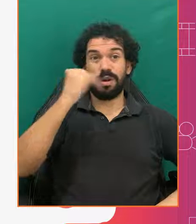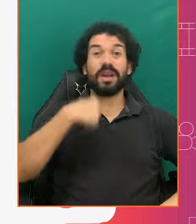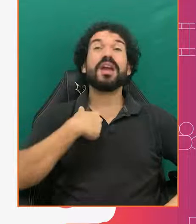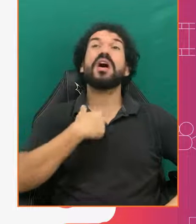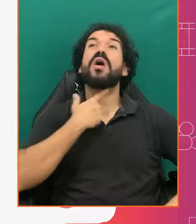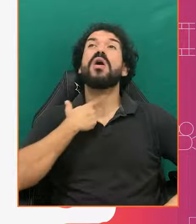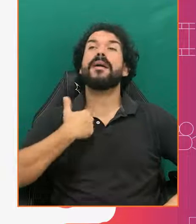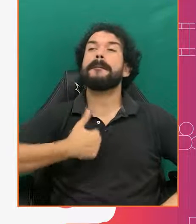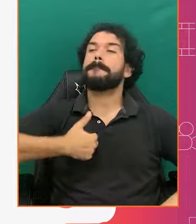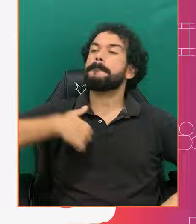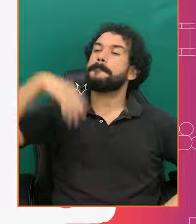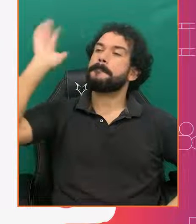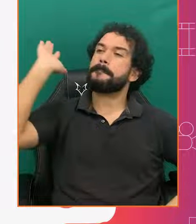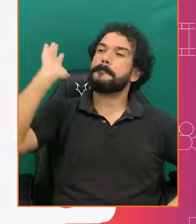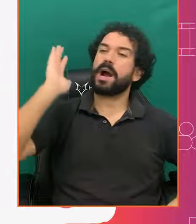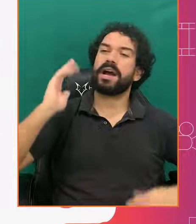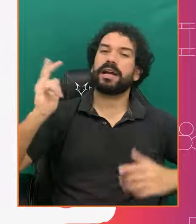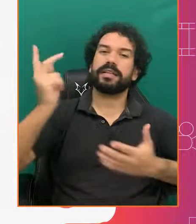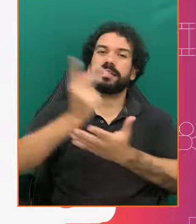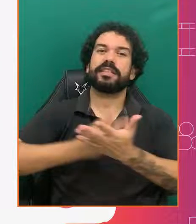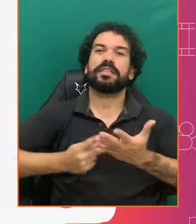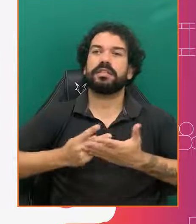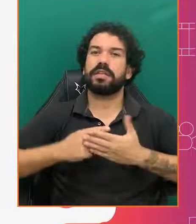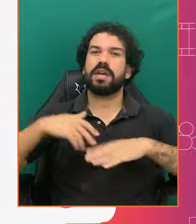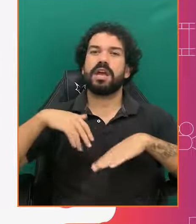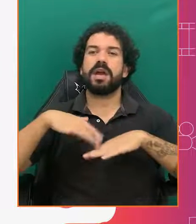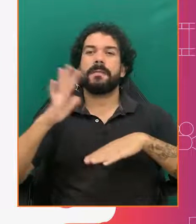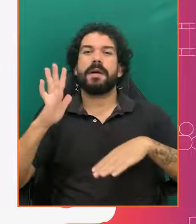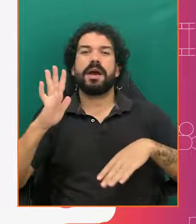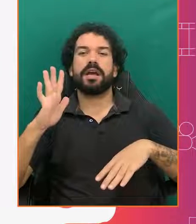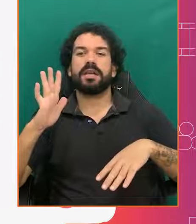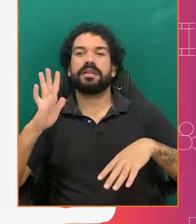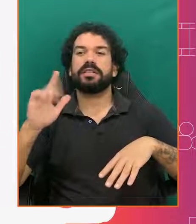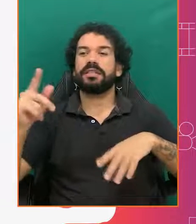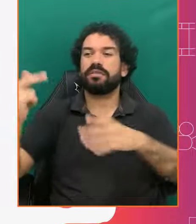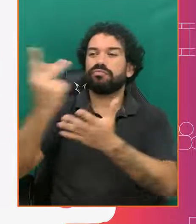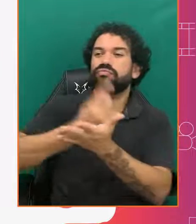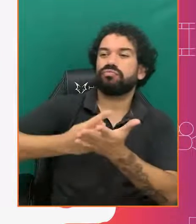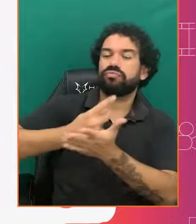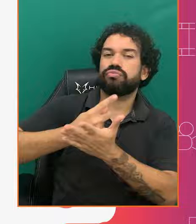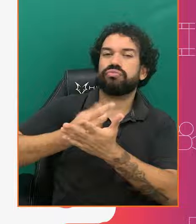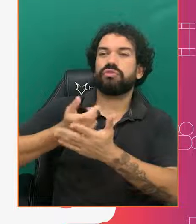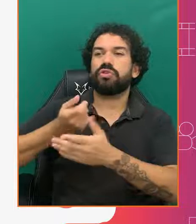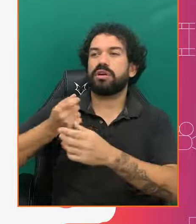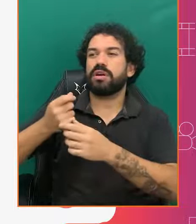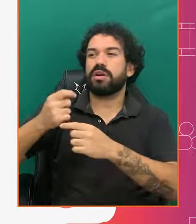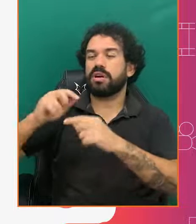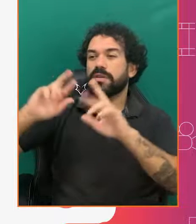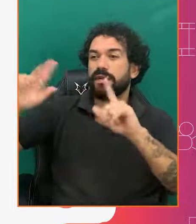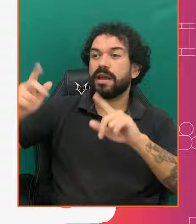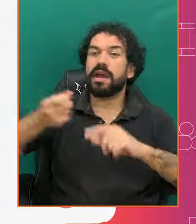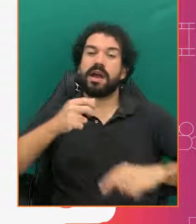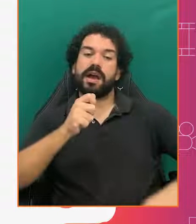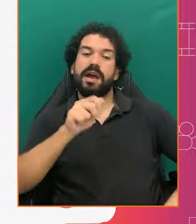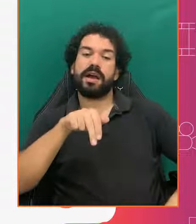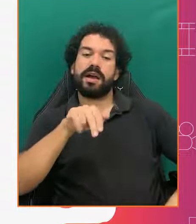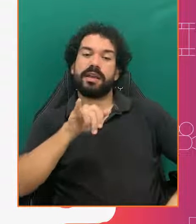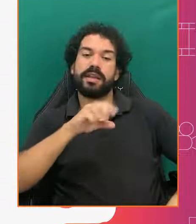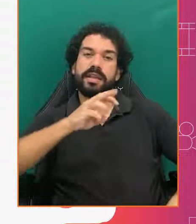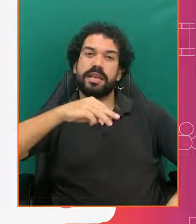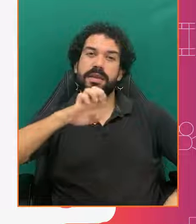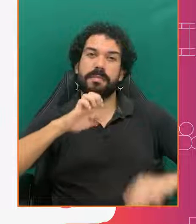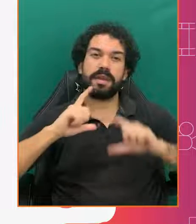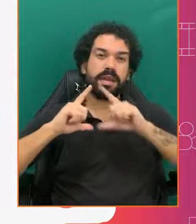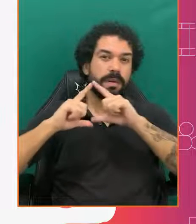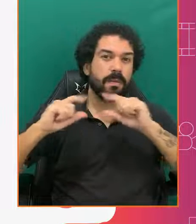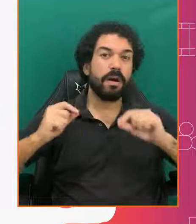se a sua preferência é um desenho mais cartoon, ou se é mais na linha do anime, ou um desenho